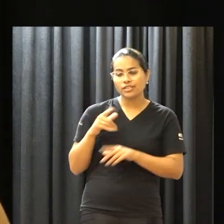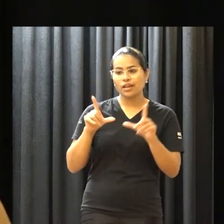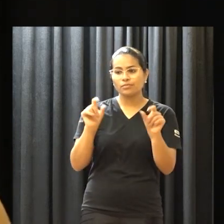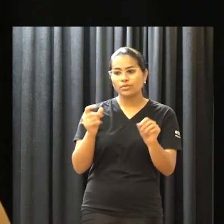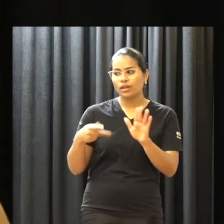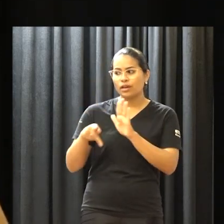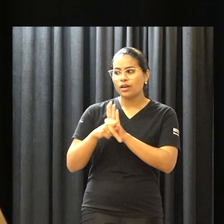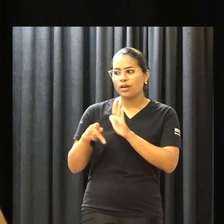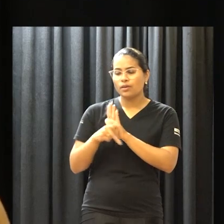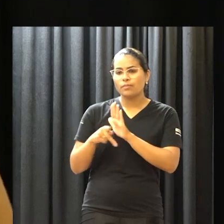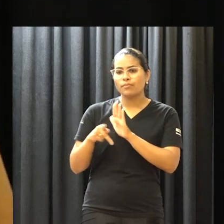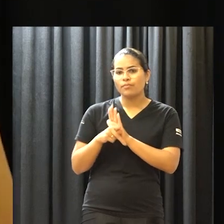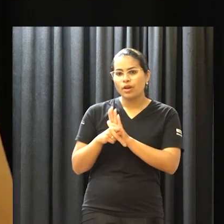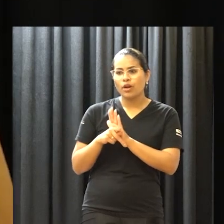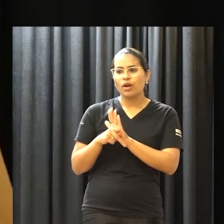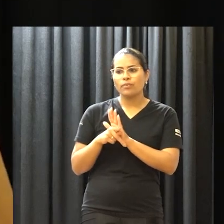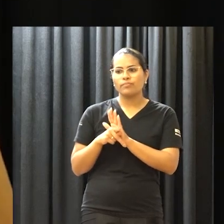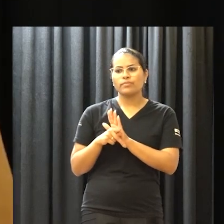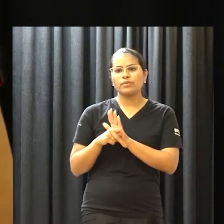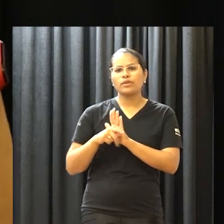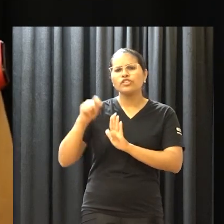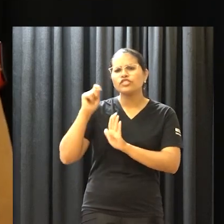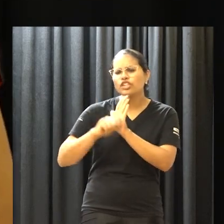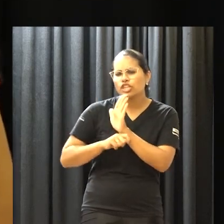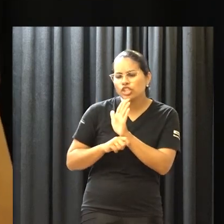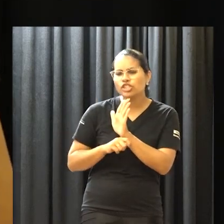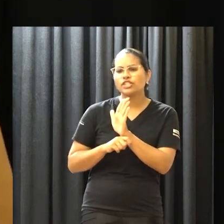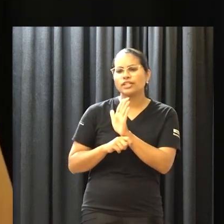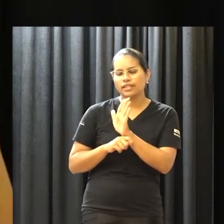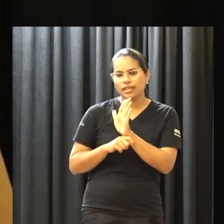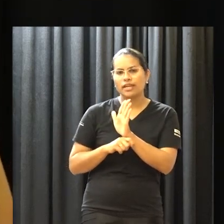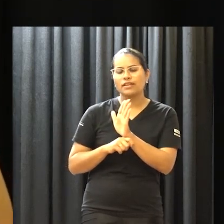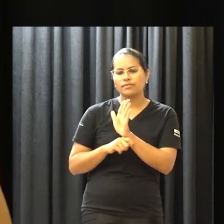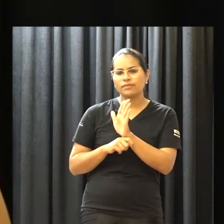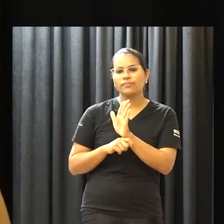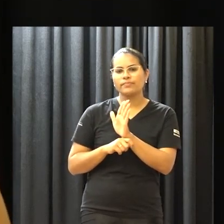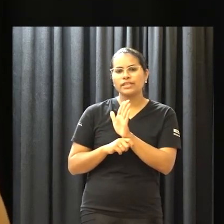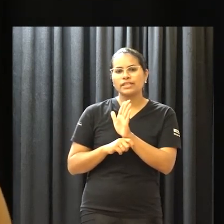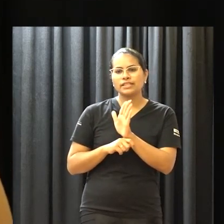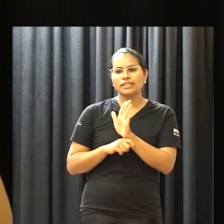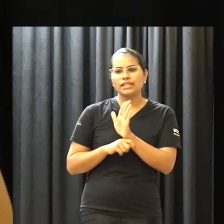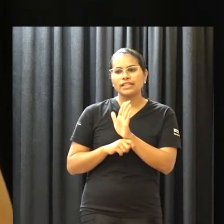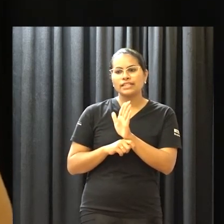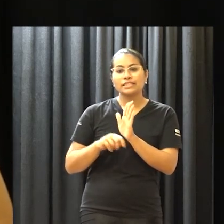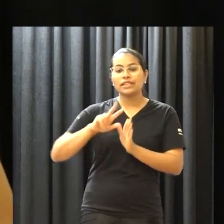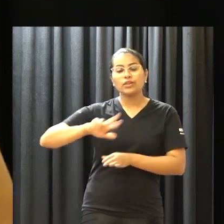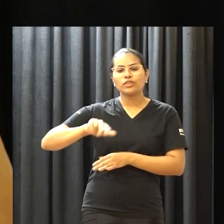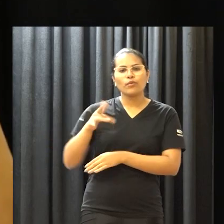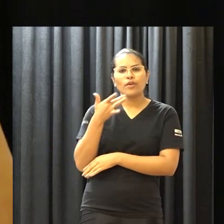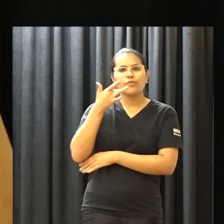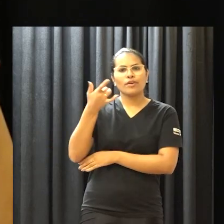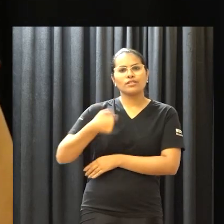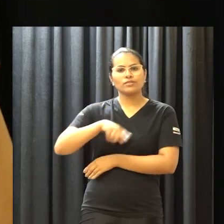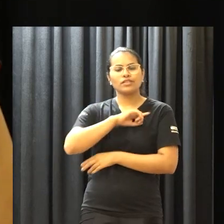se escreve no âmbito do corpo também. Então, eu posso dizer, por exemplo,